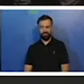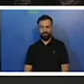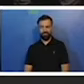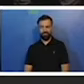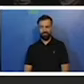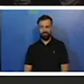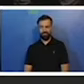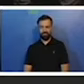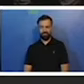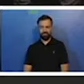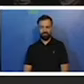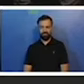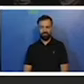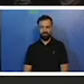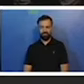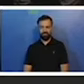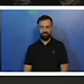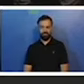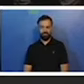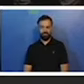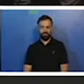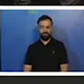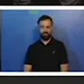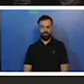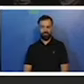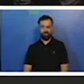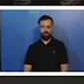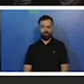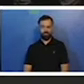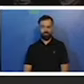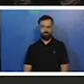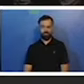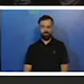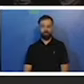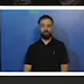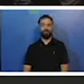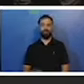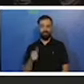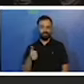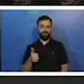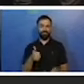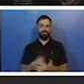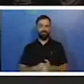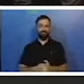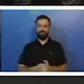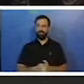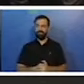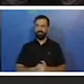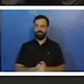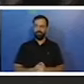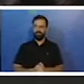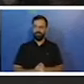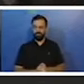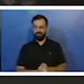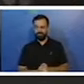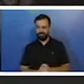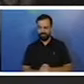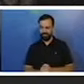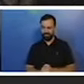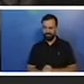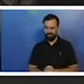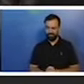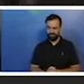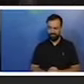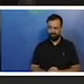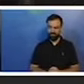de novo é assim todos os exercícios em todas as atividades e agora sim sei sim no antes tá igual